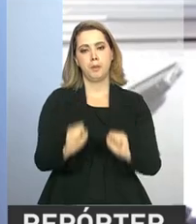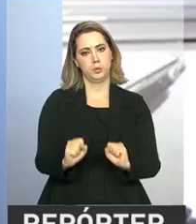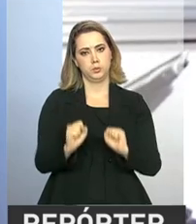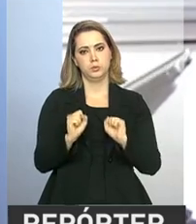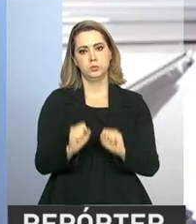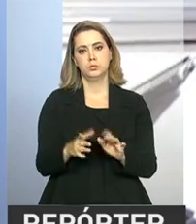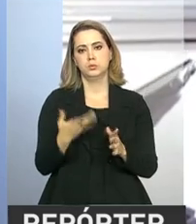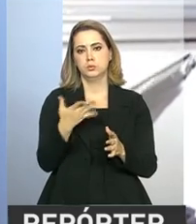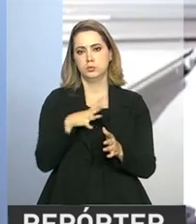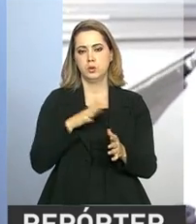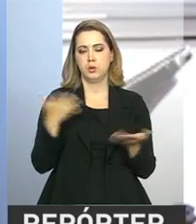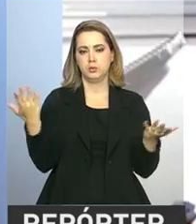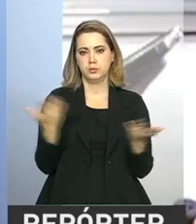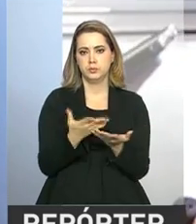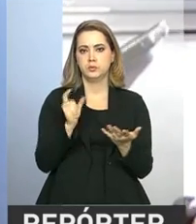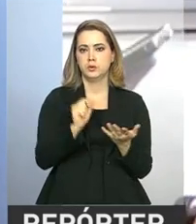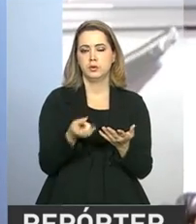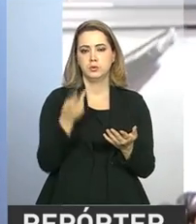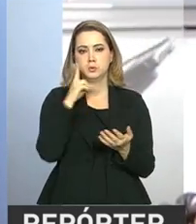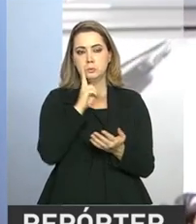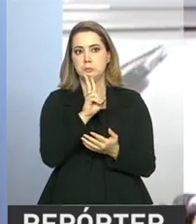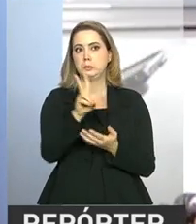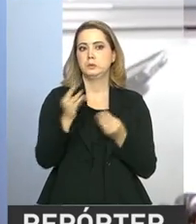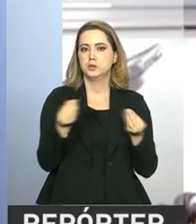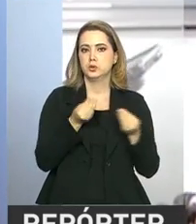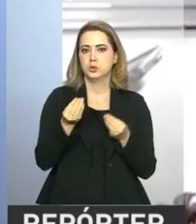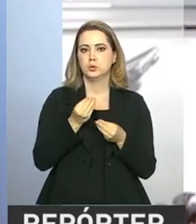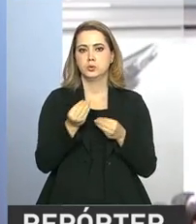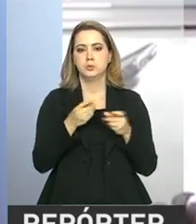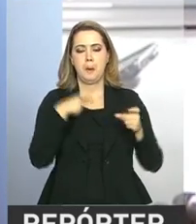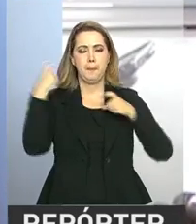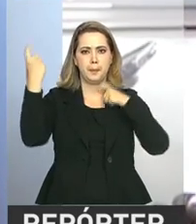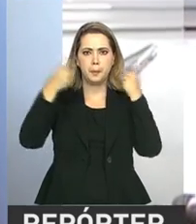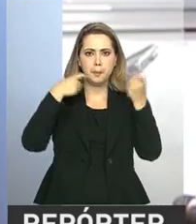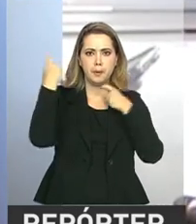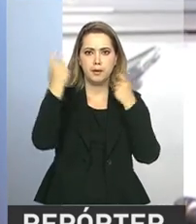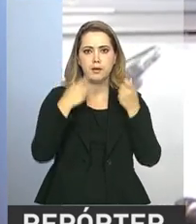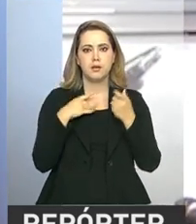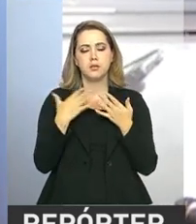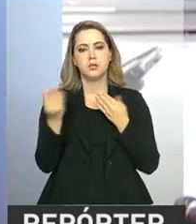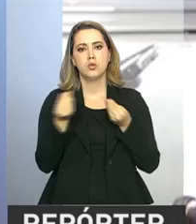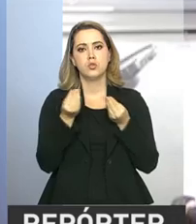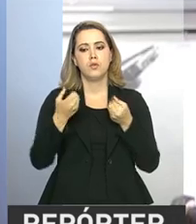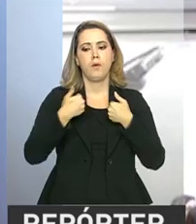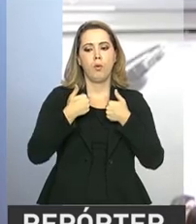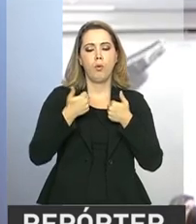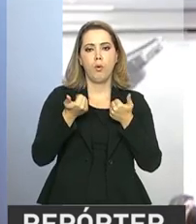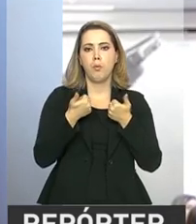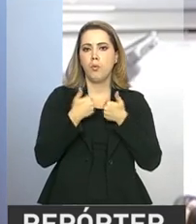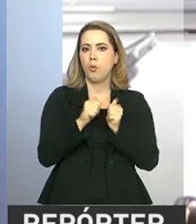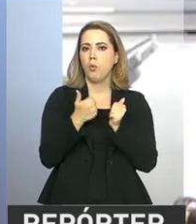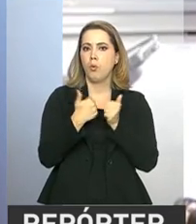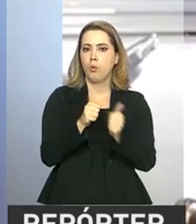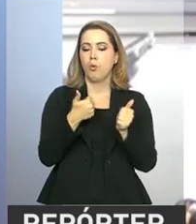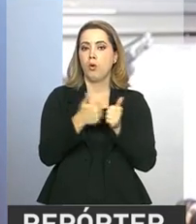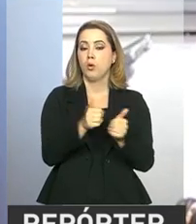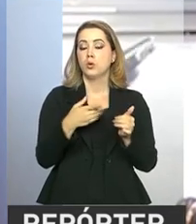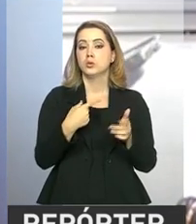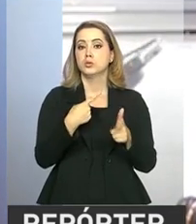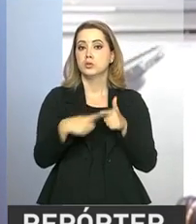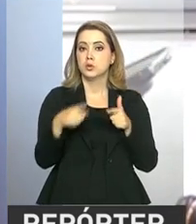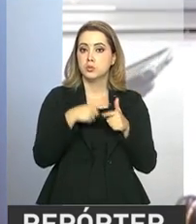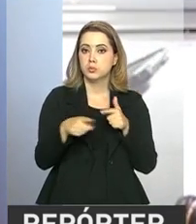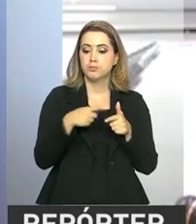mobilizar, né? Ela vai reavivar toda a questão de transporte de rejeitos, aumento de turbidez,